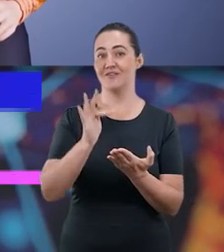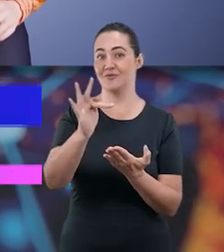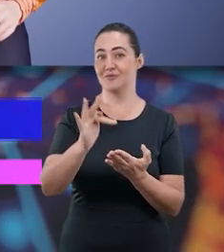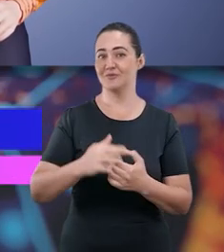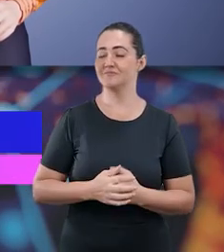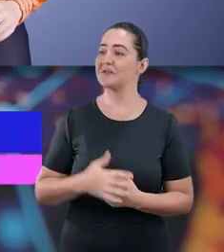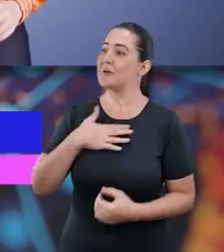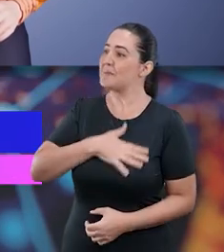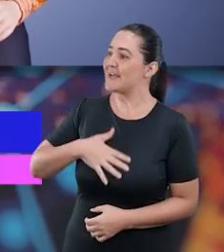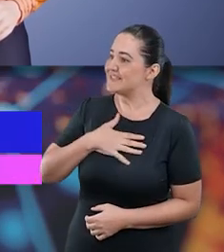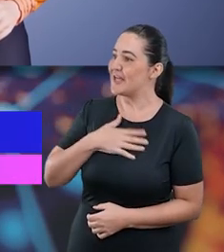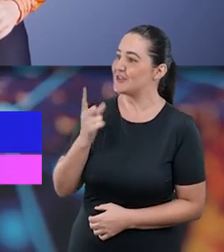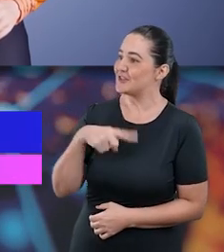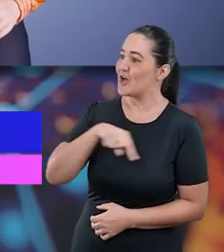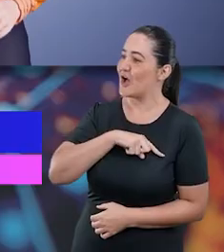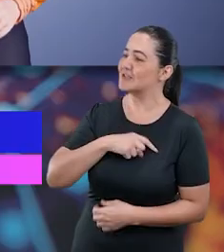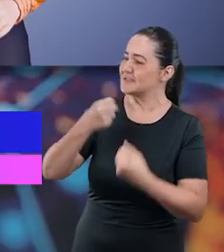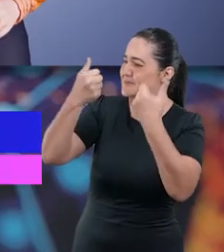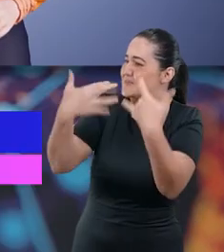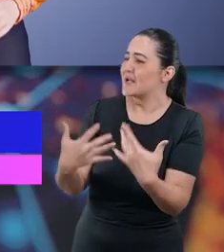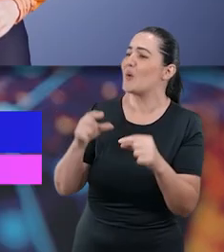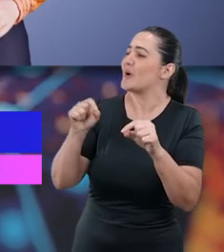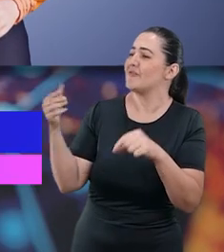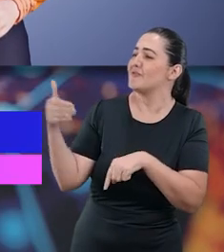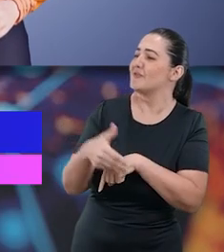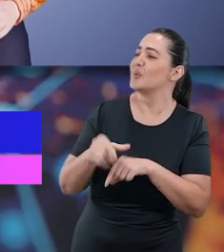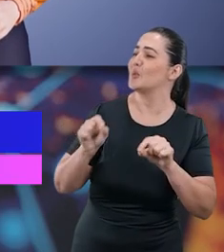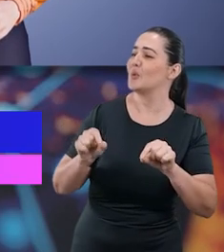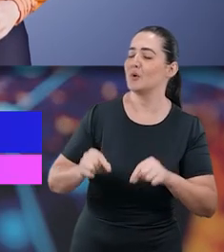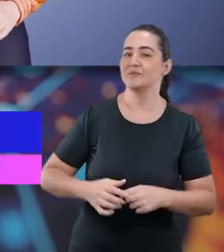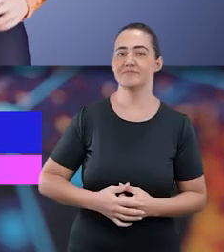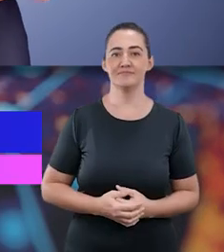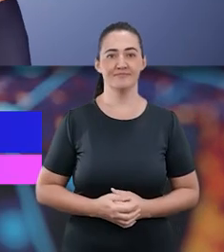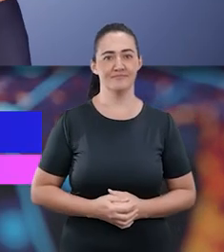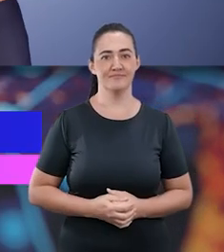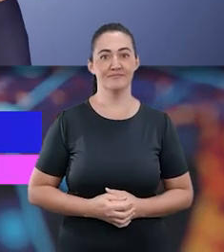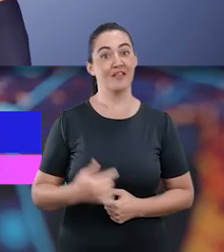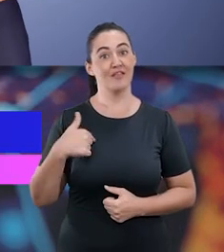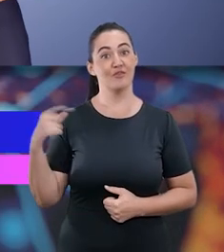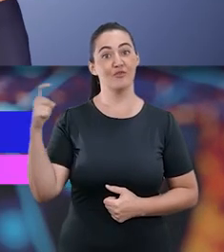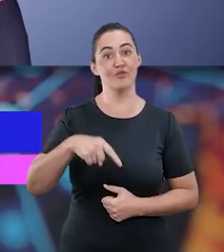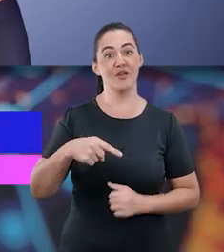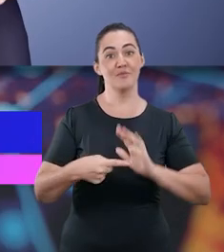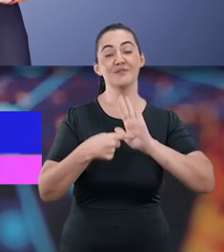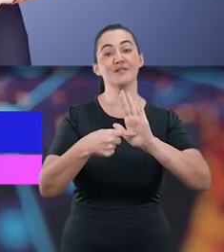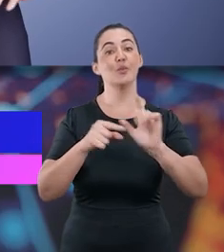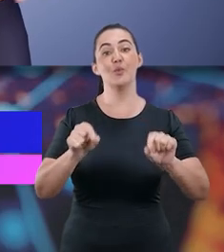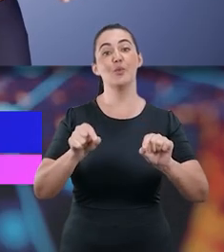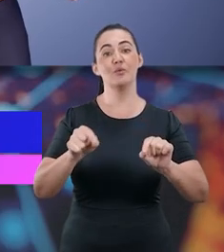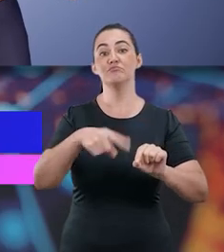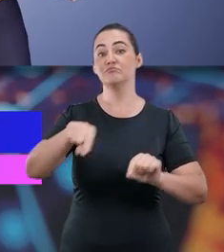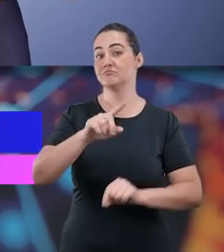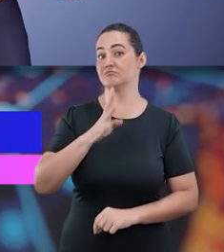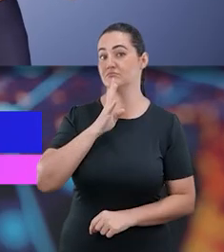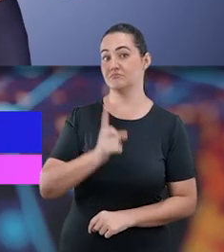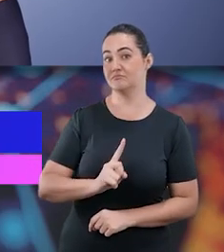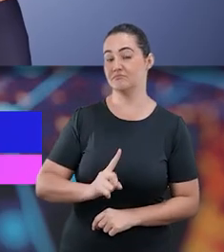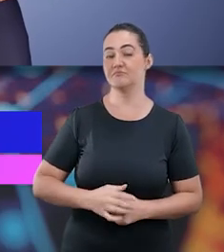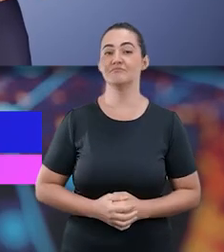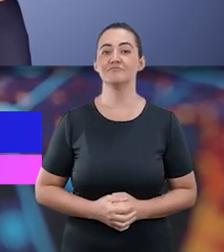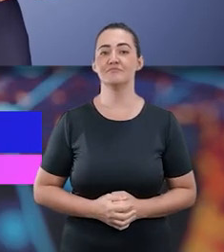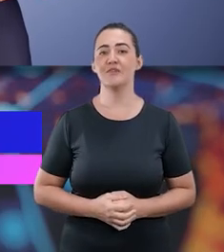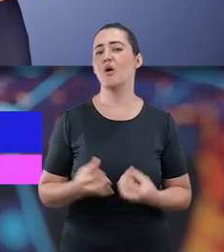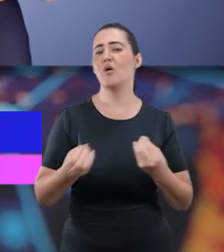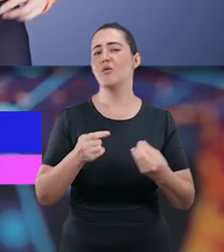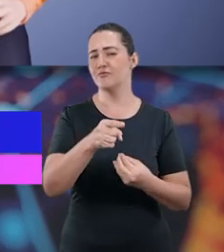prazer é nosso, Esperança. Conta pra gente, o que é que você veio fazer aqui hoje? Eu vim me apresentar para quem ainda não me conhece.